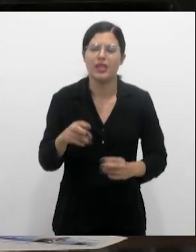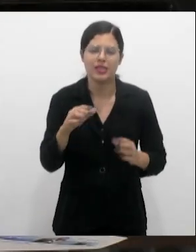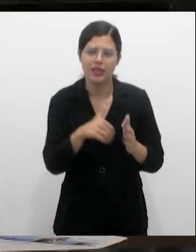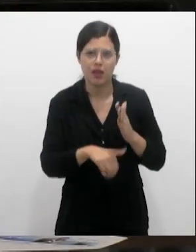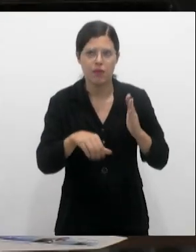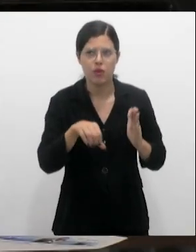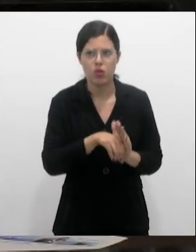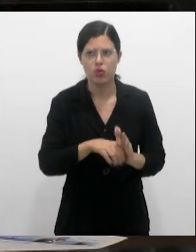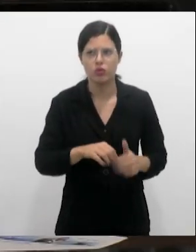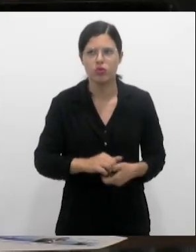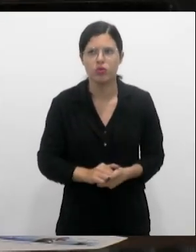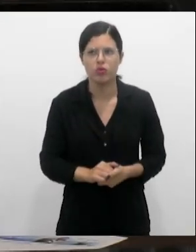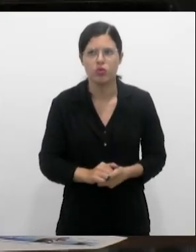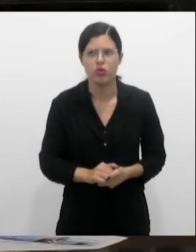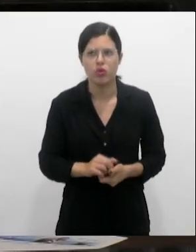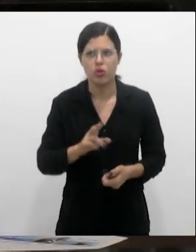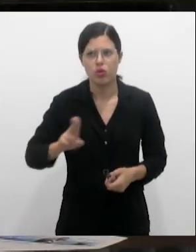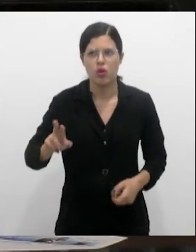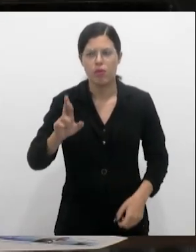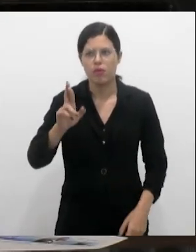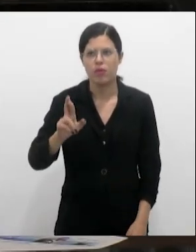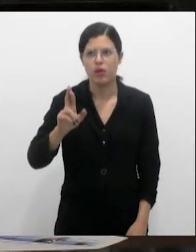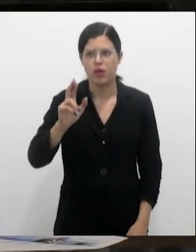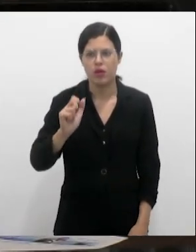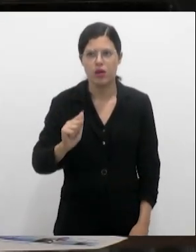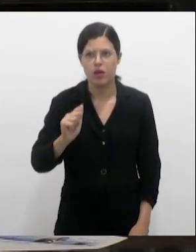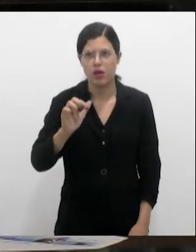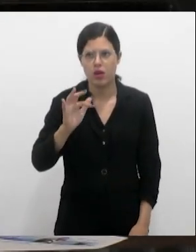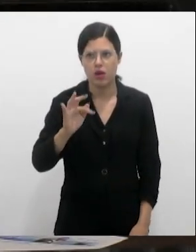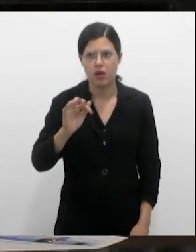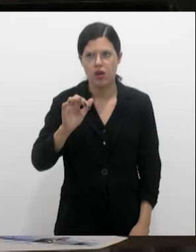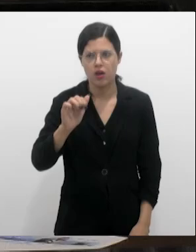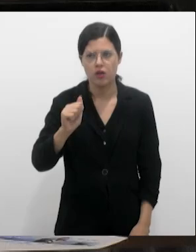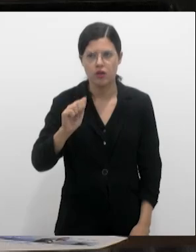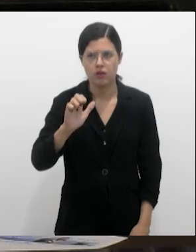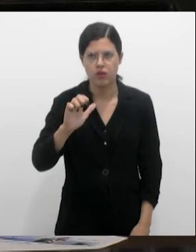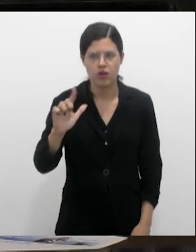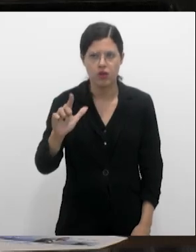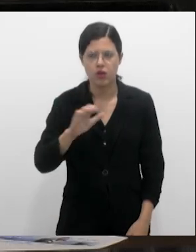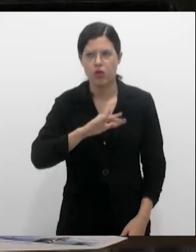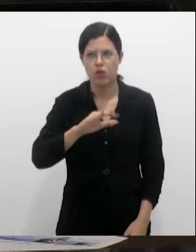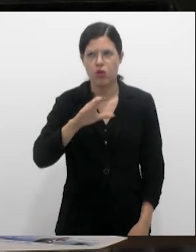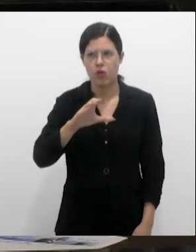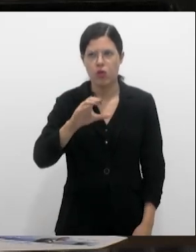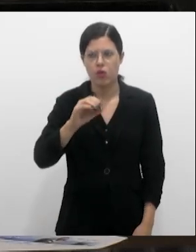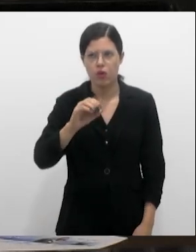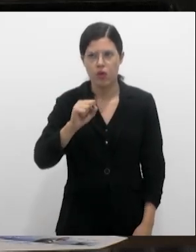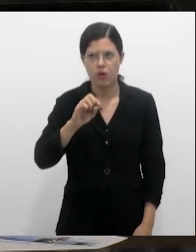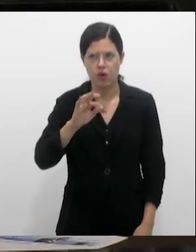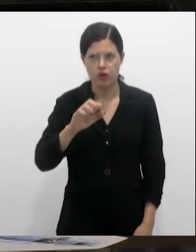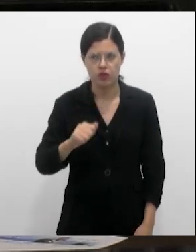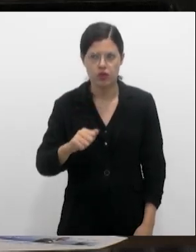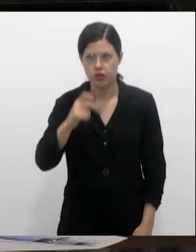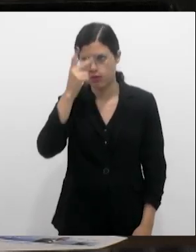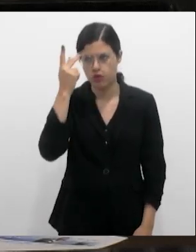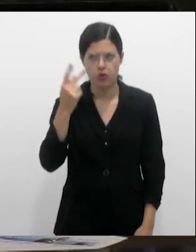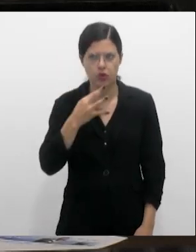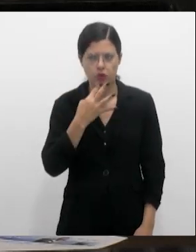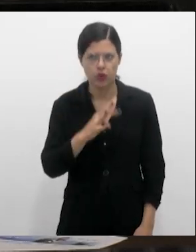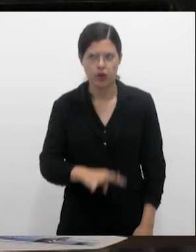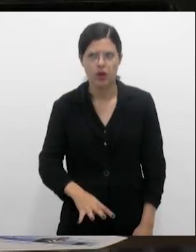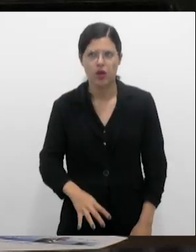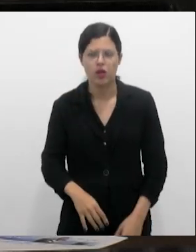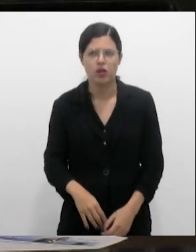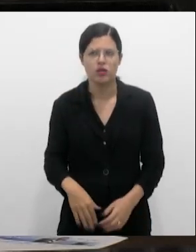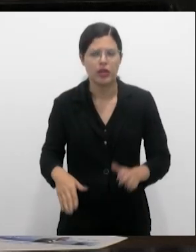estelionatário, chamado Rafael Costa. Quero frisar aqui, senhora presidente, para quem não conhece